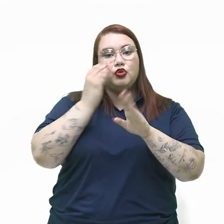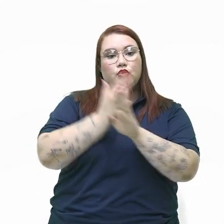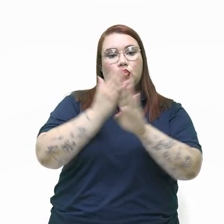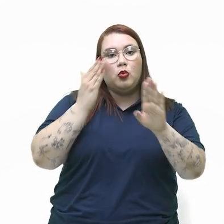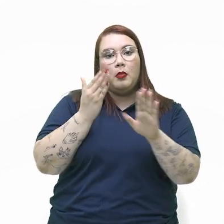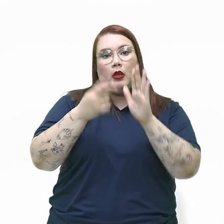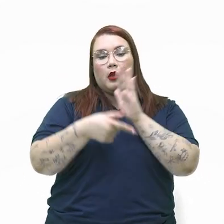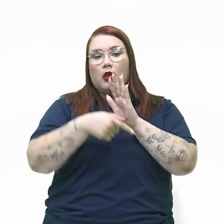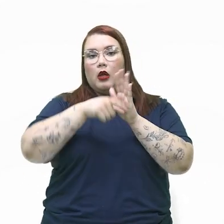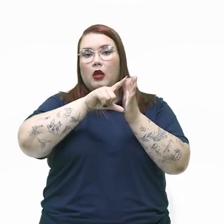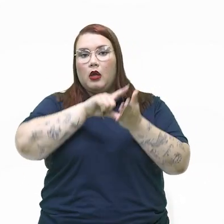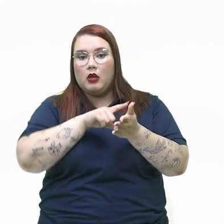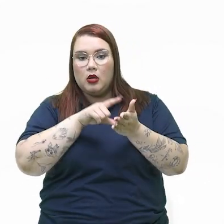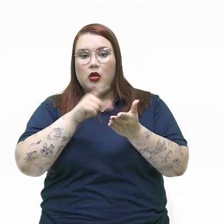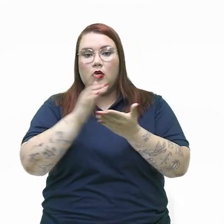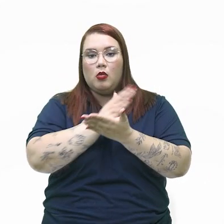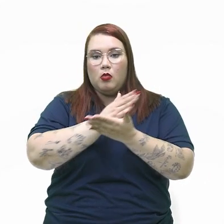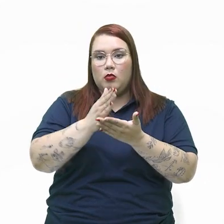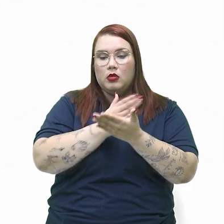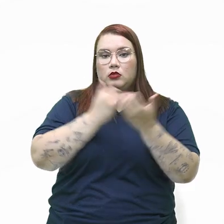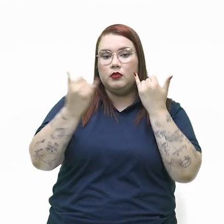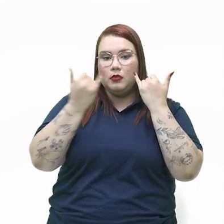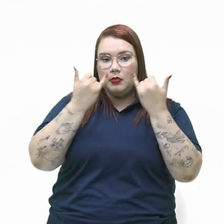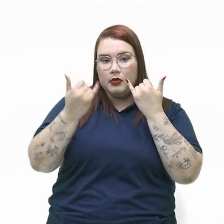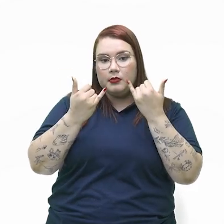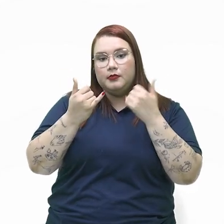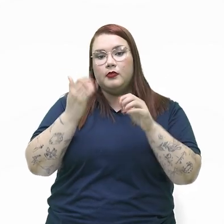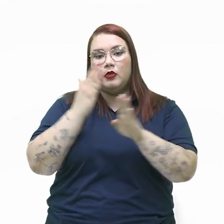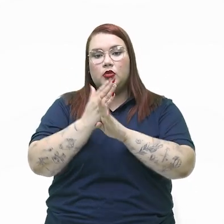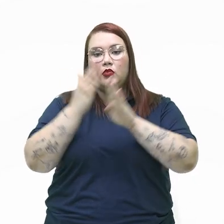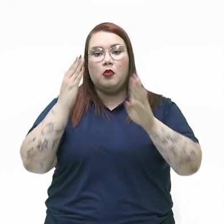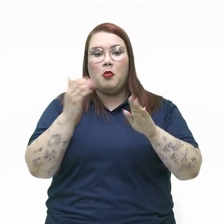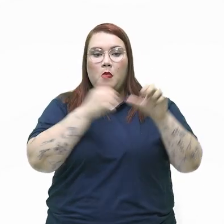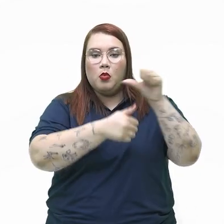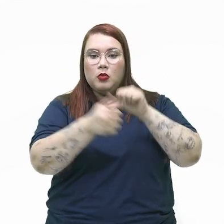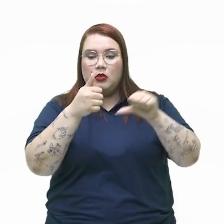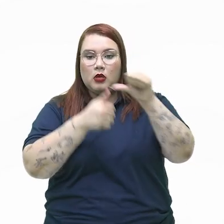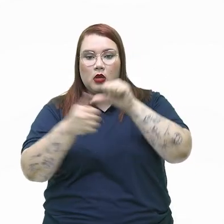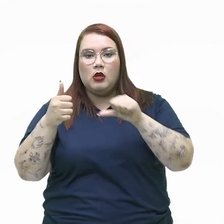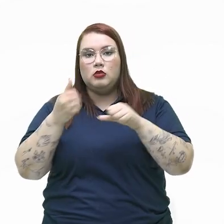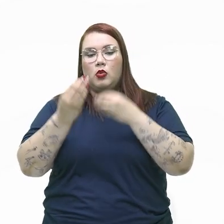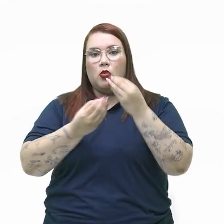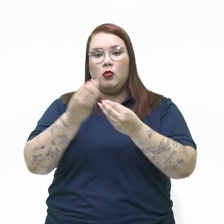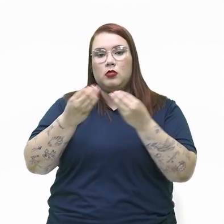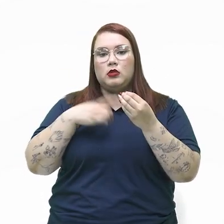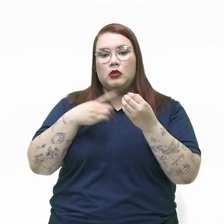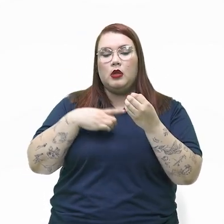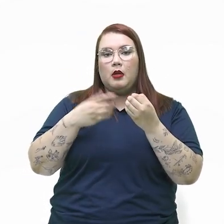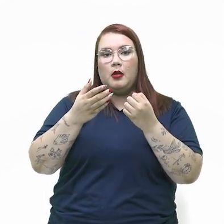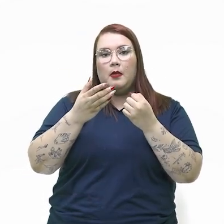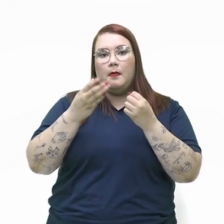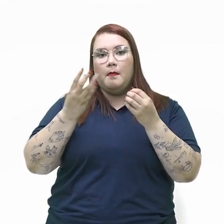suspeitas clínicas, né, como essas síndromes que nós vimos, identificar translocações